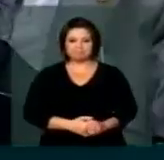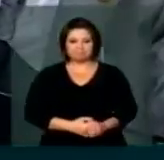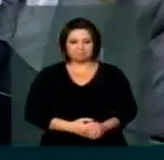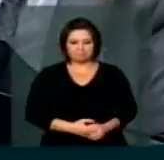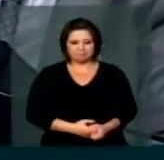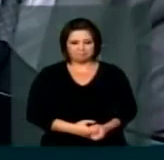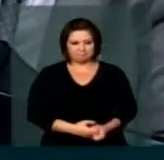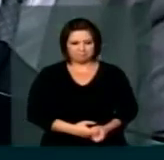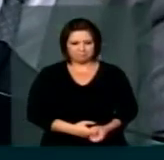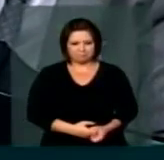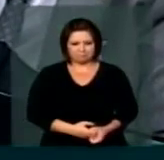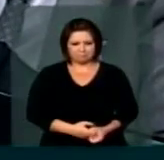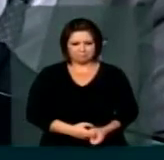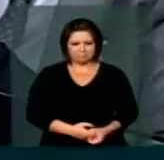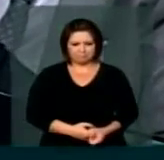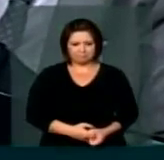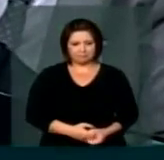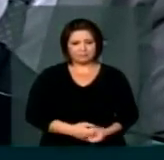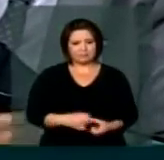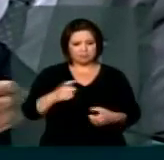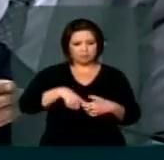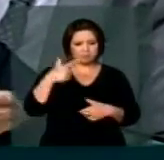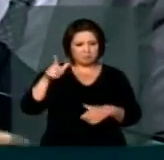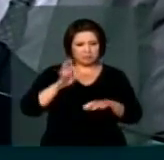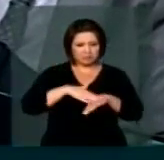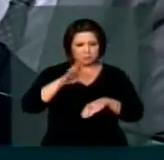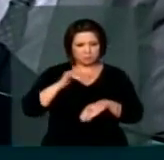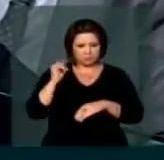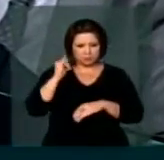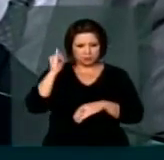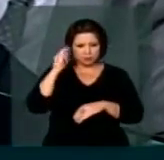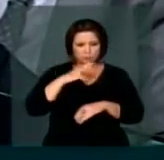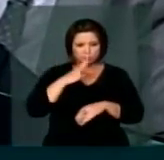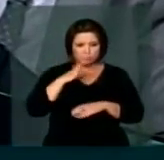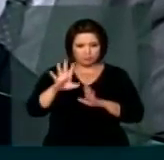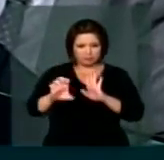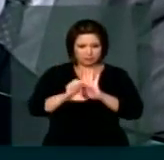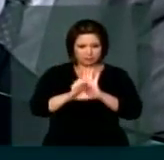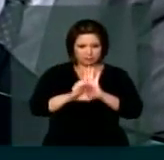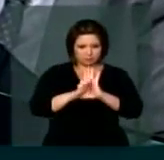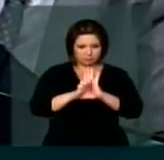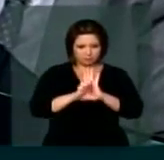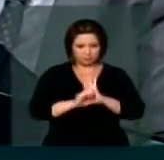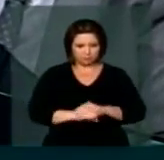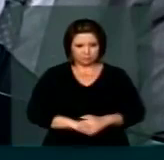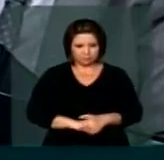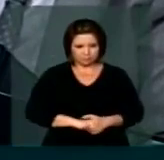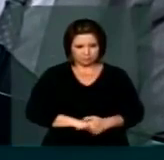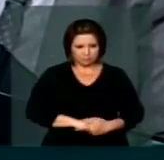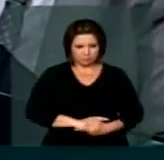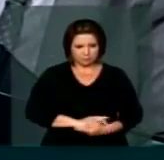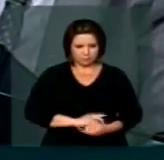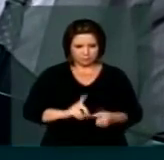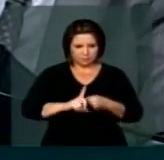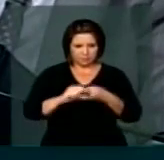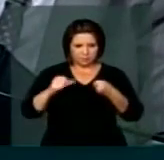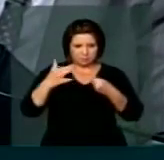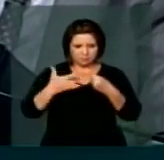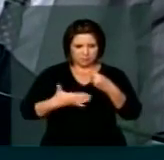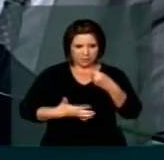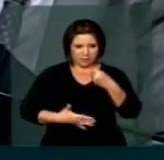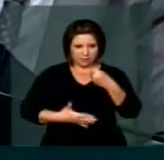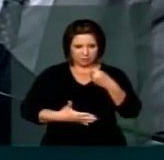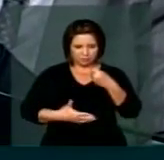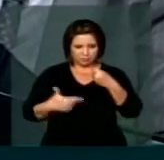Vamos voltar aqui para o que eu acho que é mais importante. O senhor está com o estatuto. O senhor podia ler o parágrafo 2º